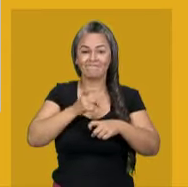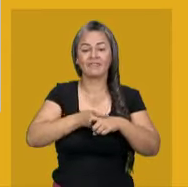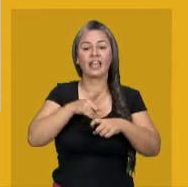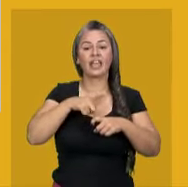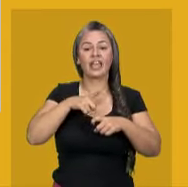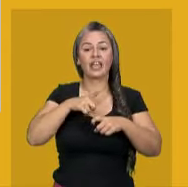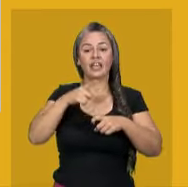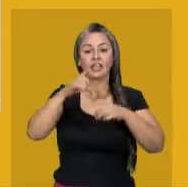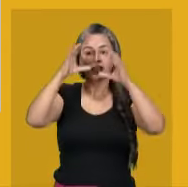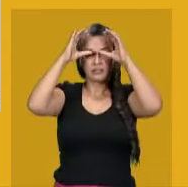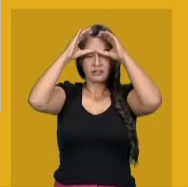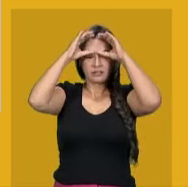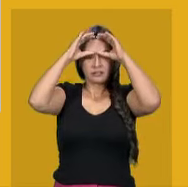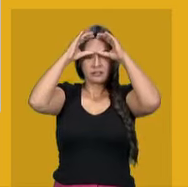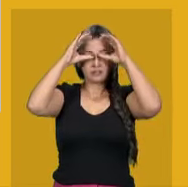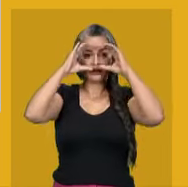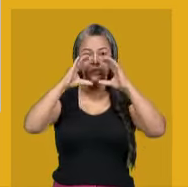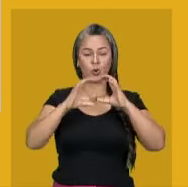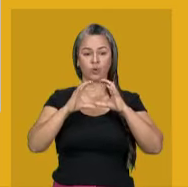crânio,